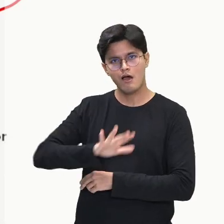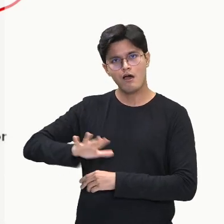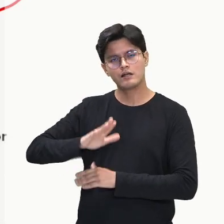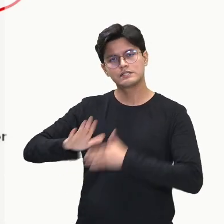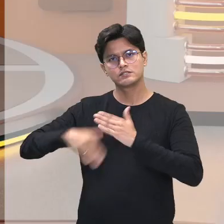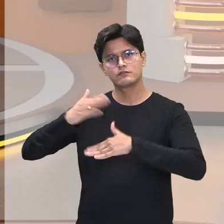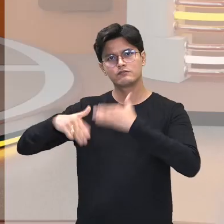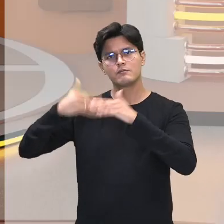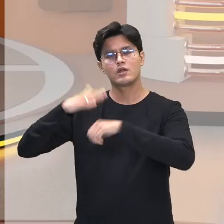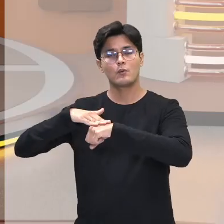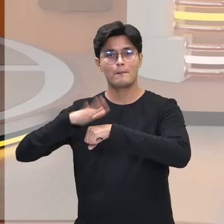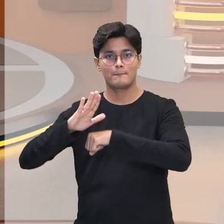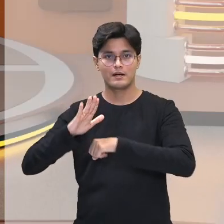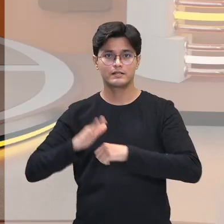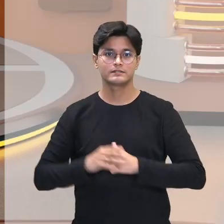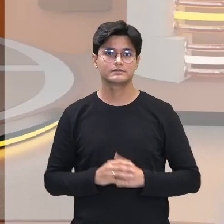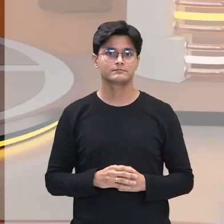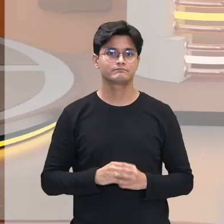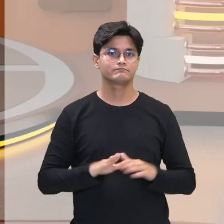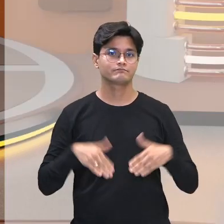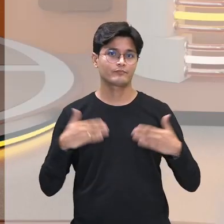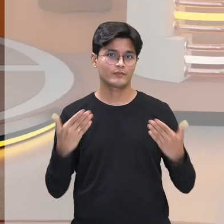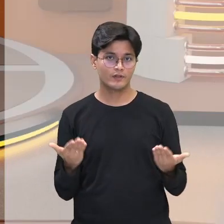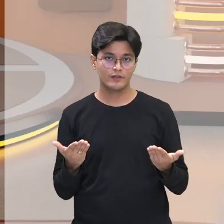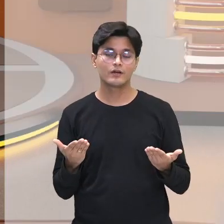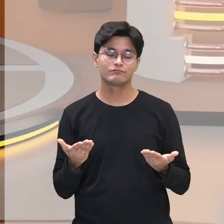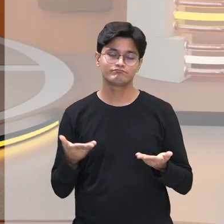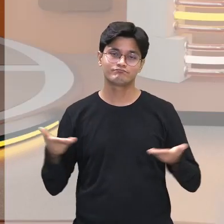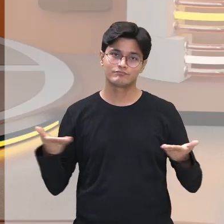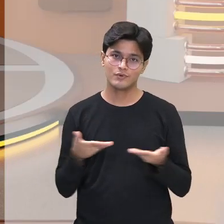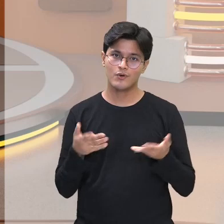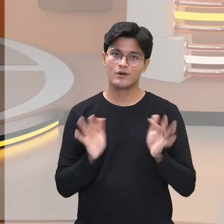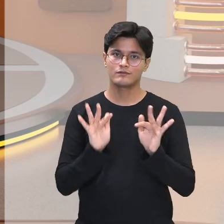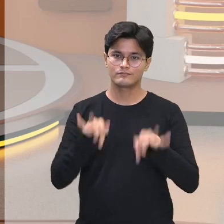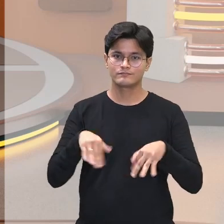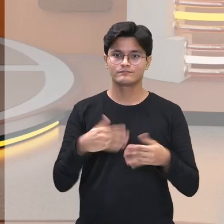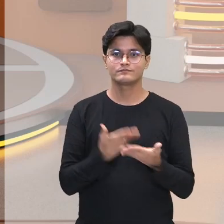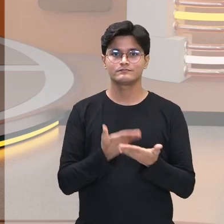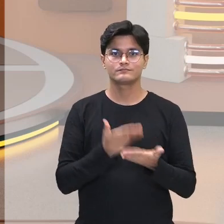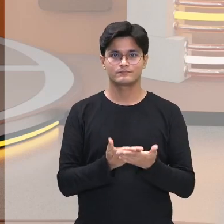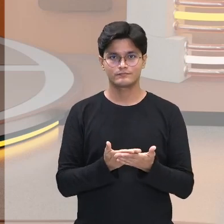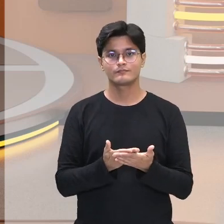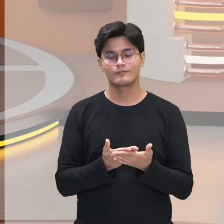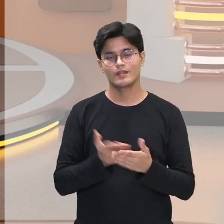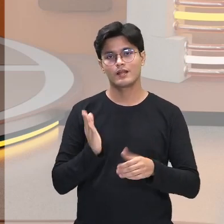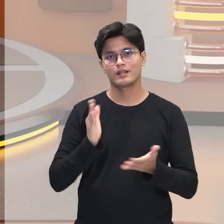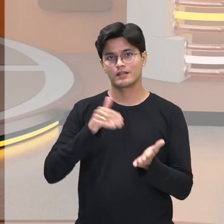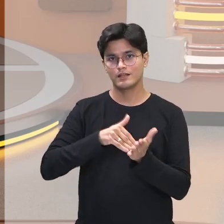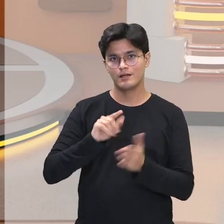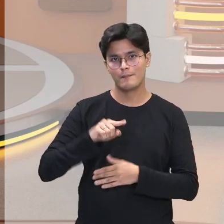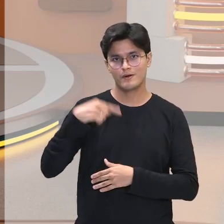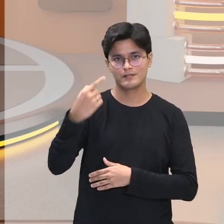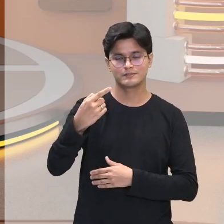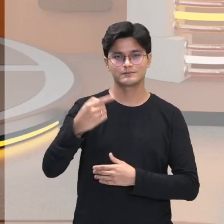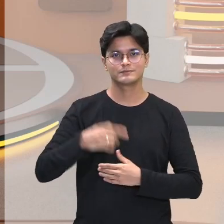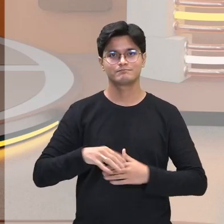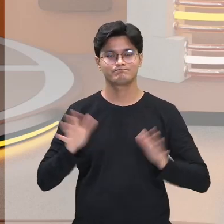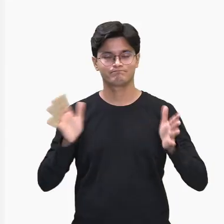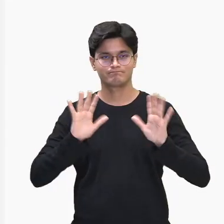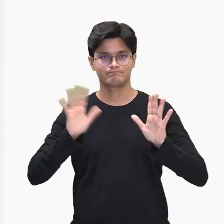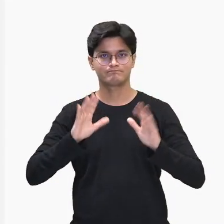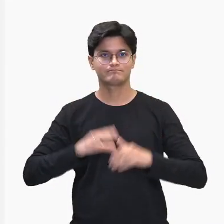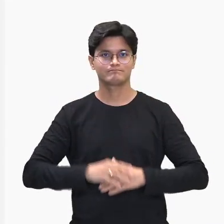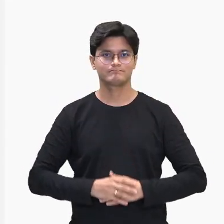então? Gente, por aqui encerramos esta aula e a gente se vê numa próxima. Até mais!